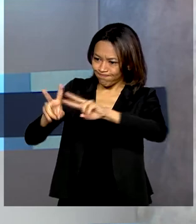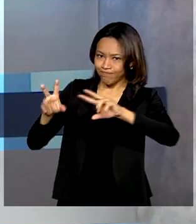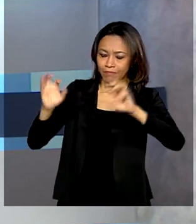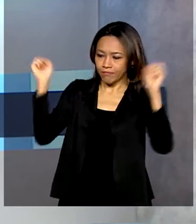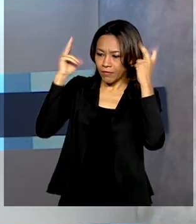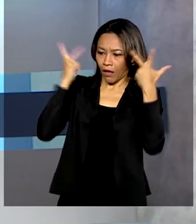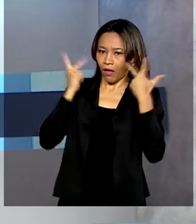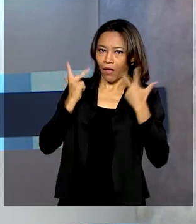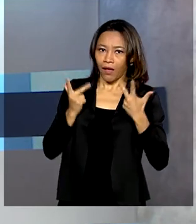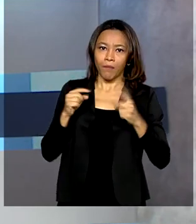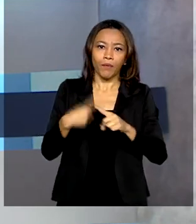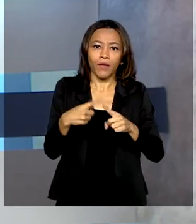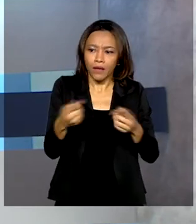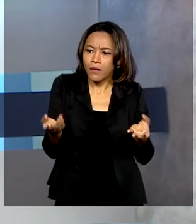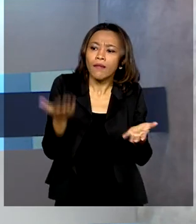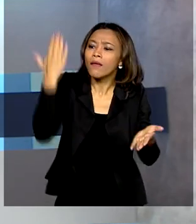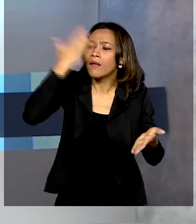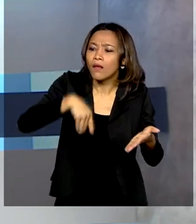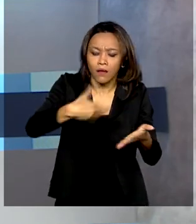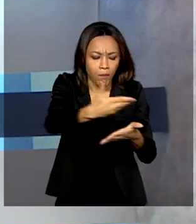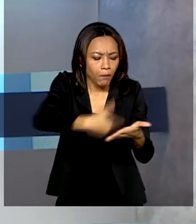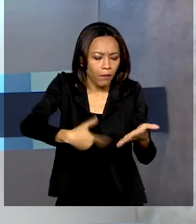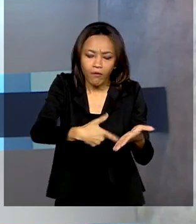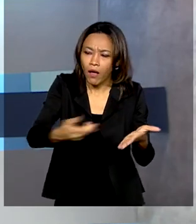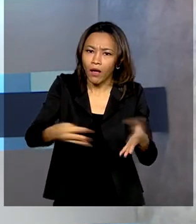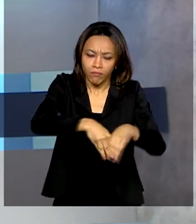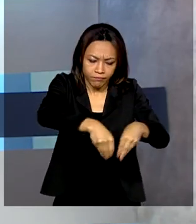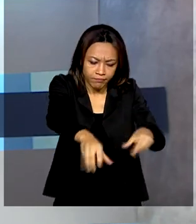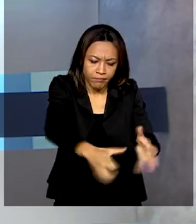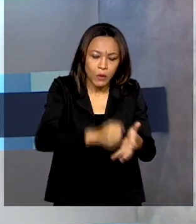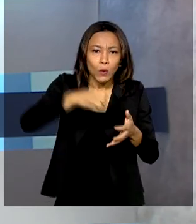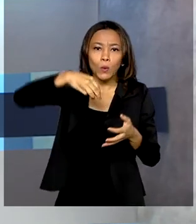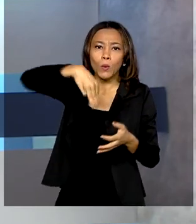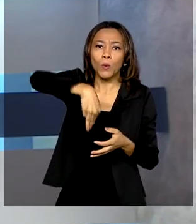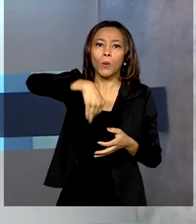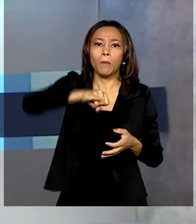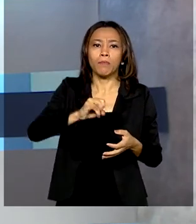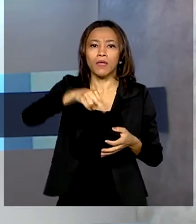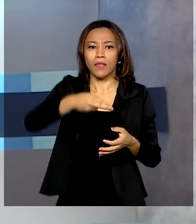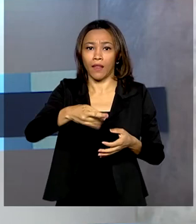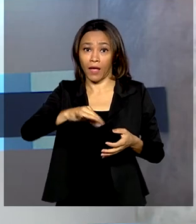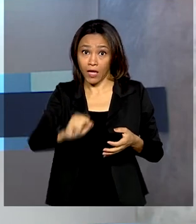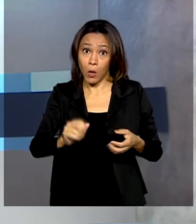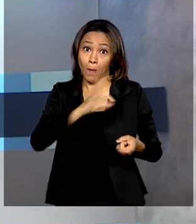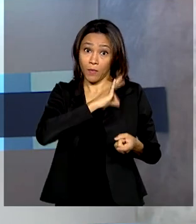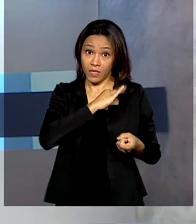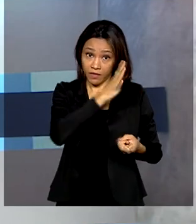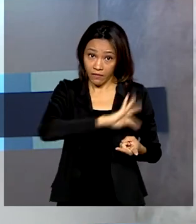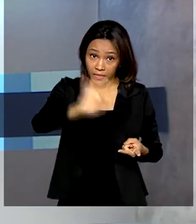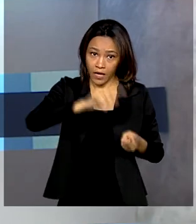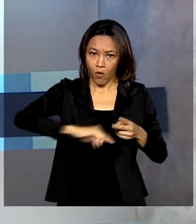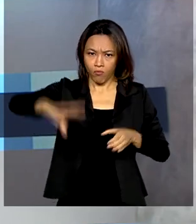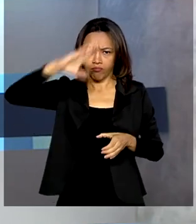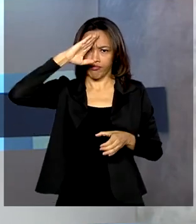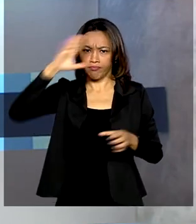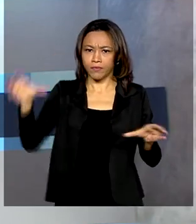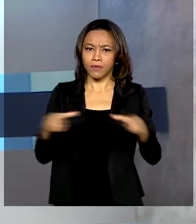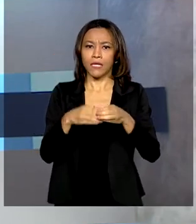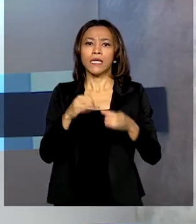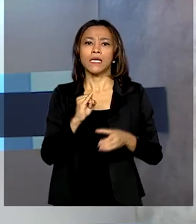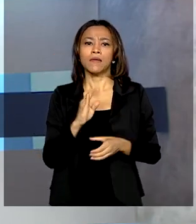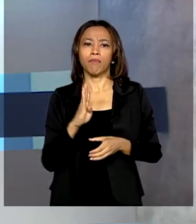documentação de origem do minério manganês as ações foram realizadas pelas Forças Armadas Polícia Federal Ibama